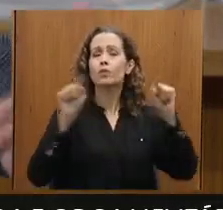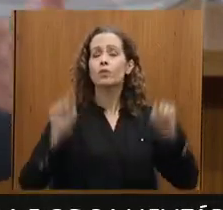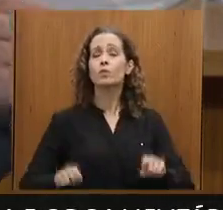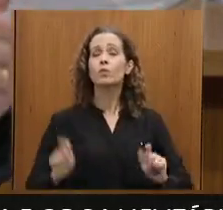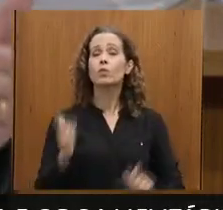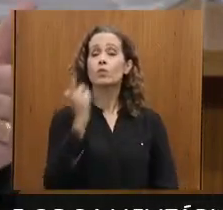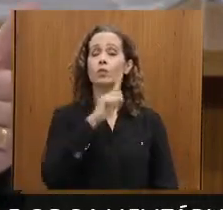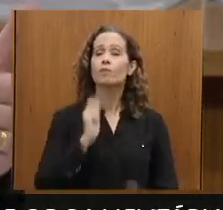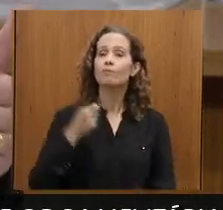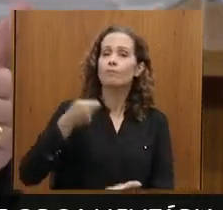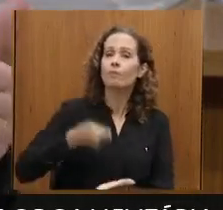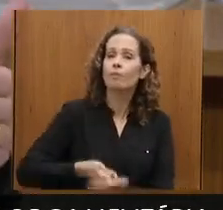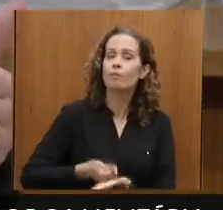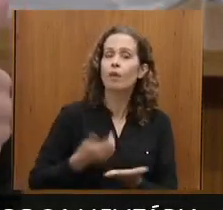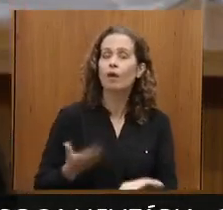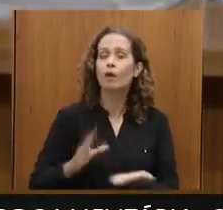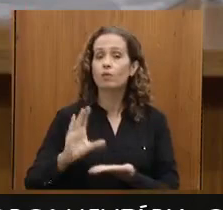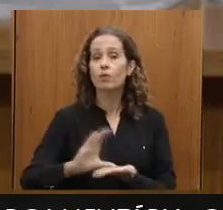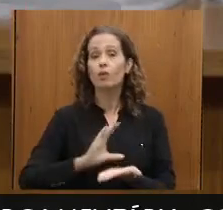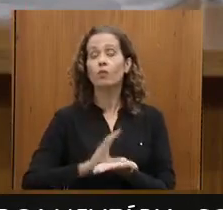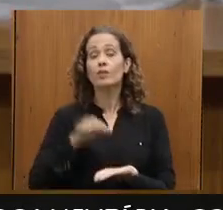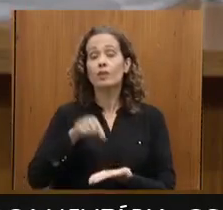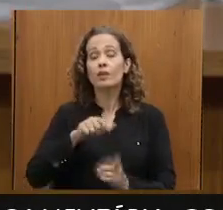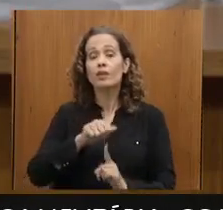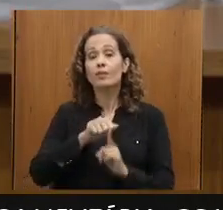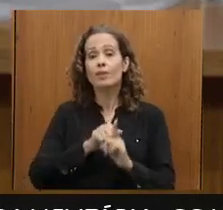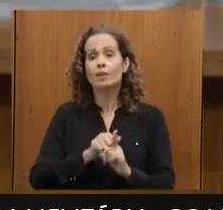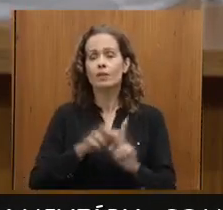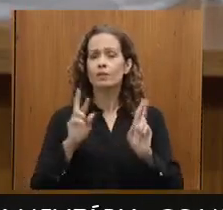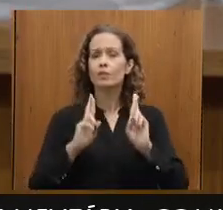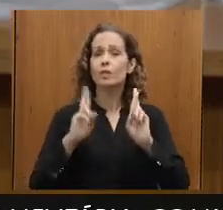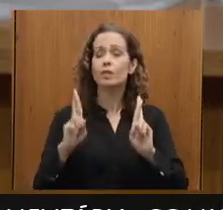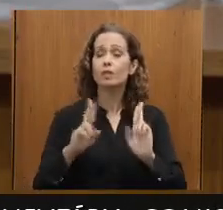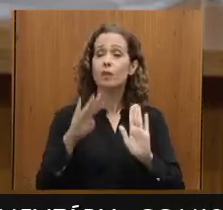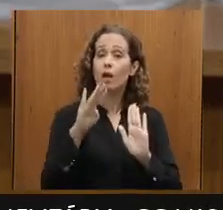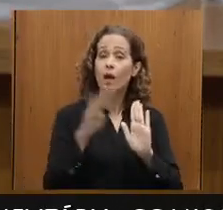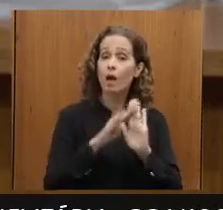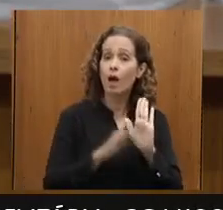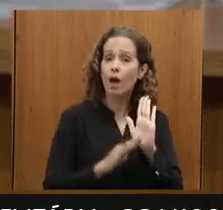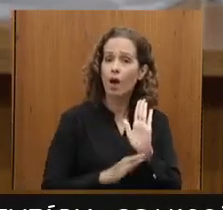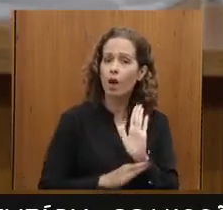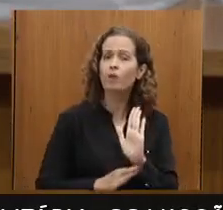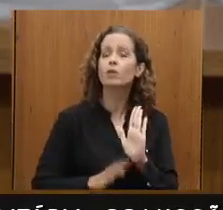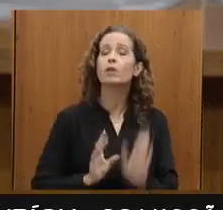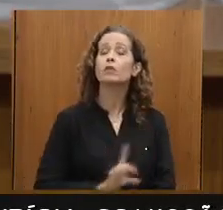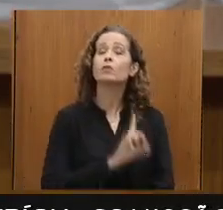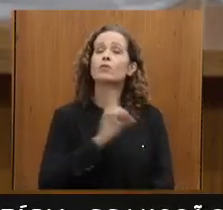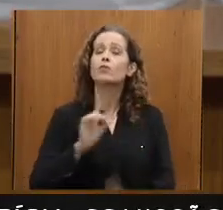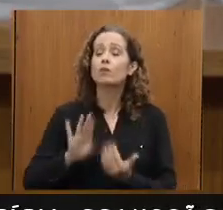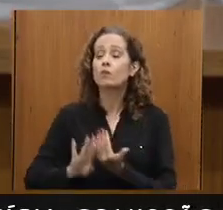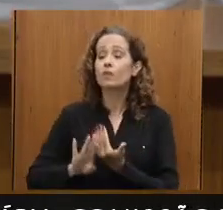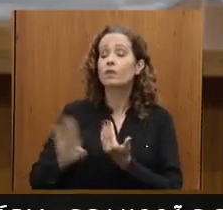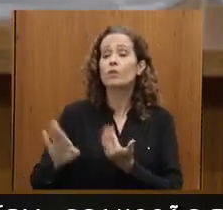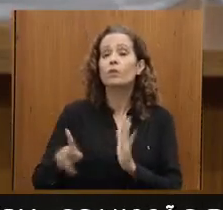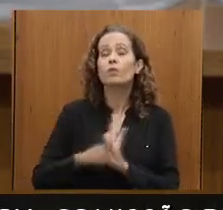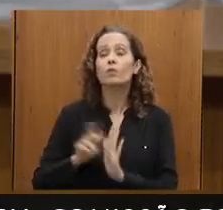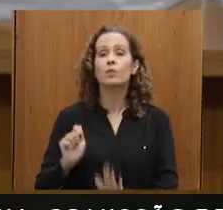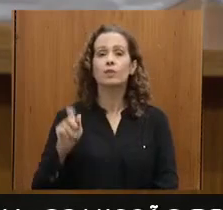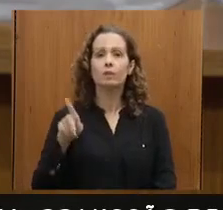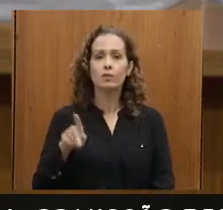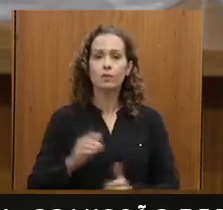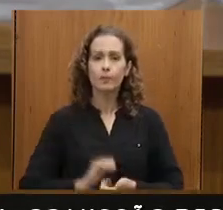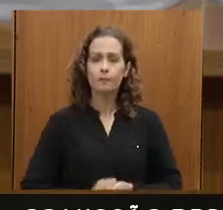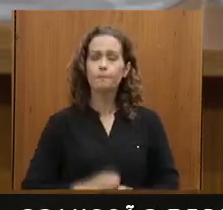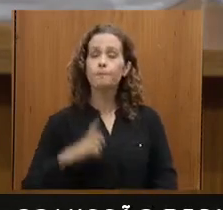dentro daquele volume de recursos até aquele mês, respeitando a ordem cronológica da data de afastamento para aposentadoria. A gente